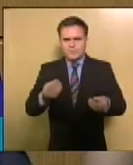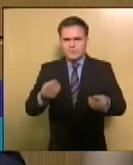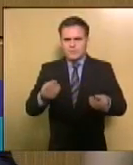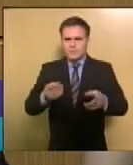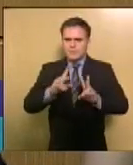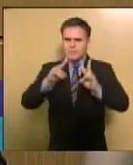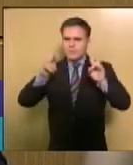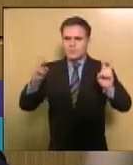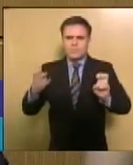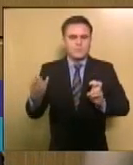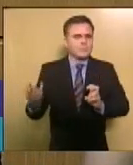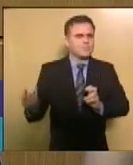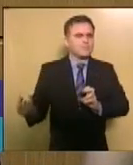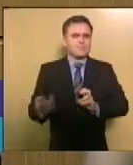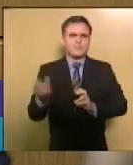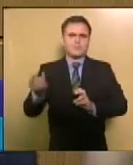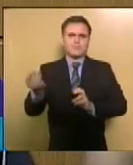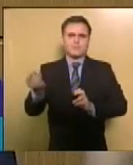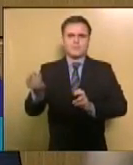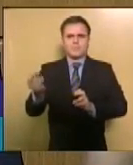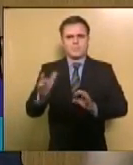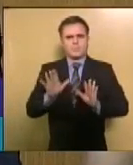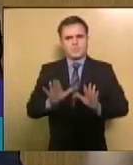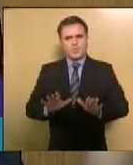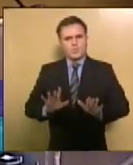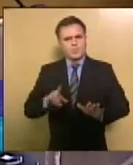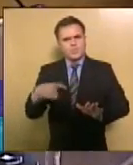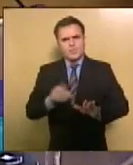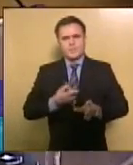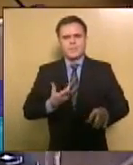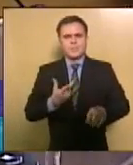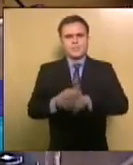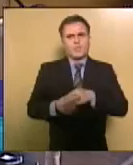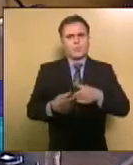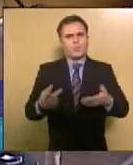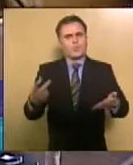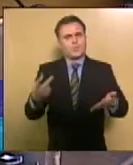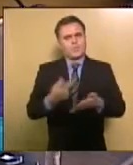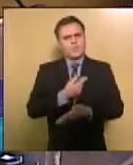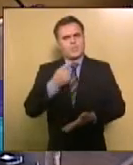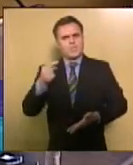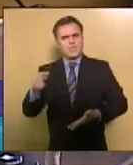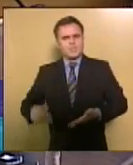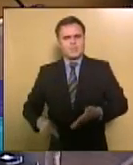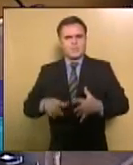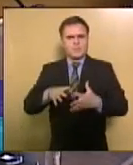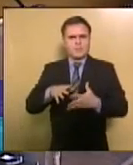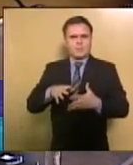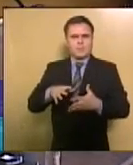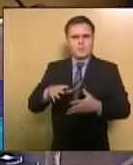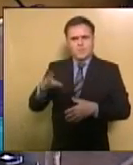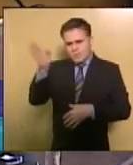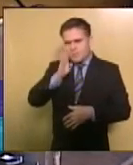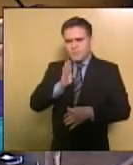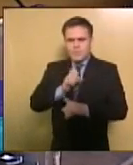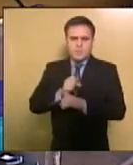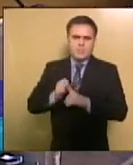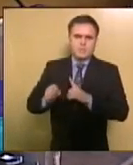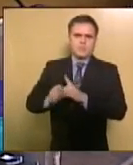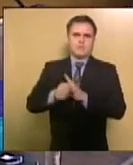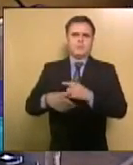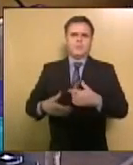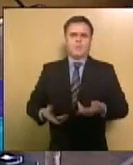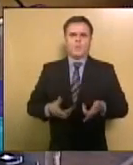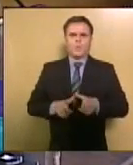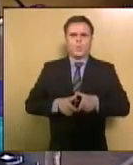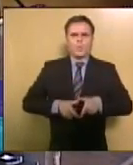superar eh Esse aspecto da sociedade brasileira que nos leva não apenas a ter muitos homicídios